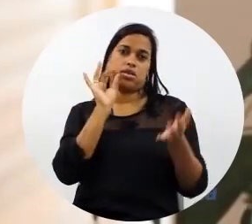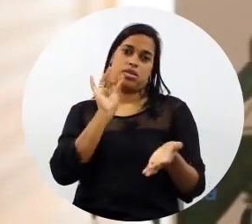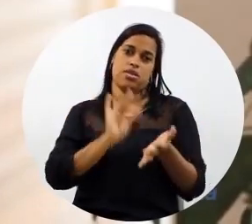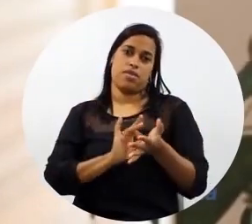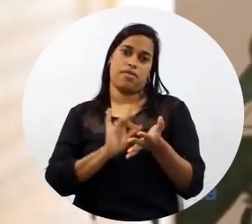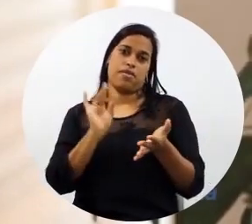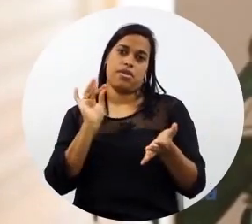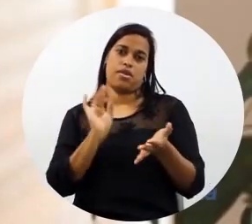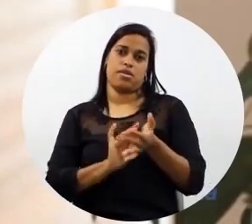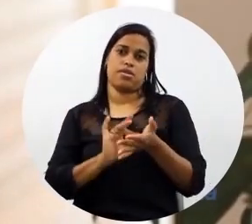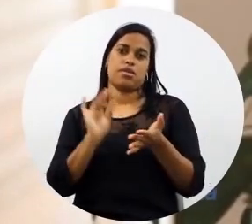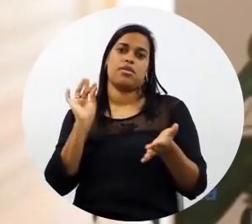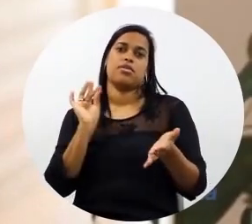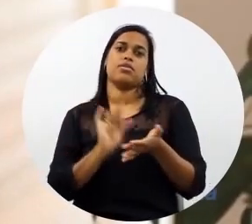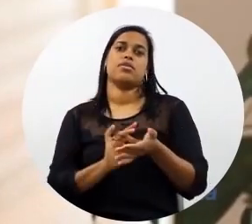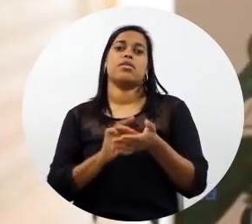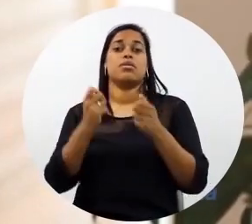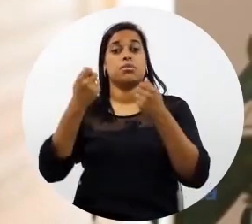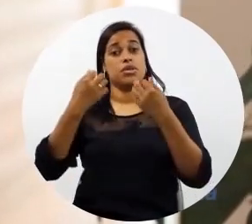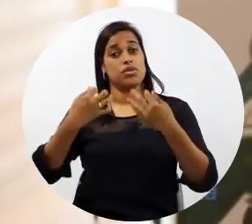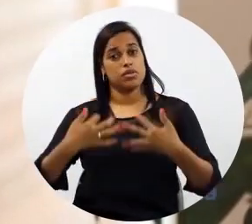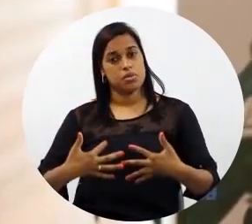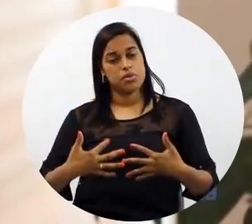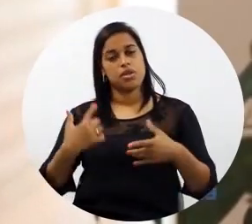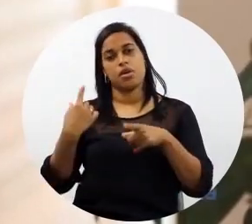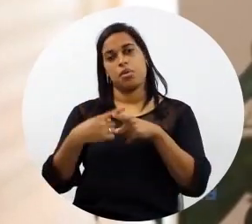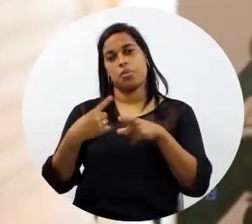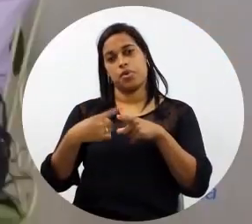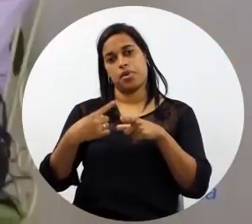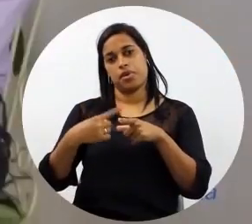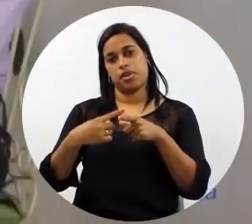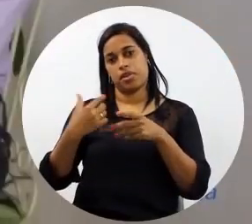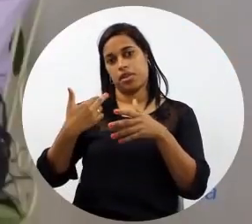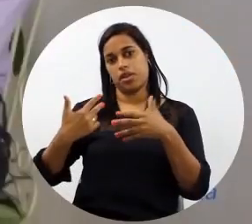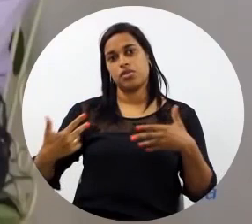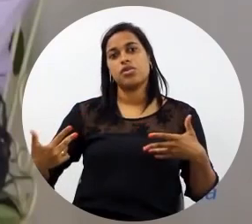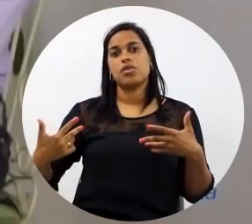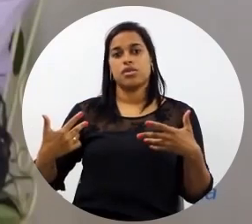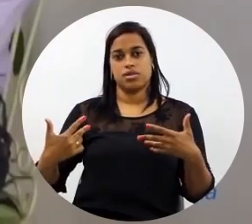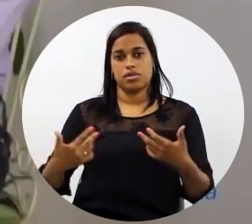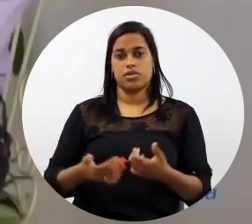vamos buscar elementos teóricos para explicar o porquê das situações.